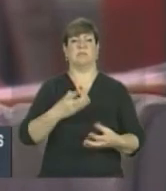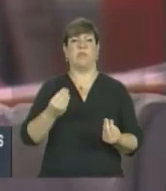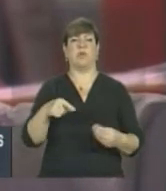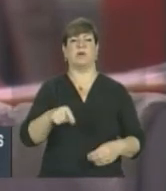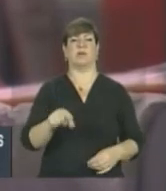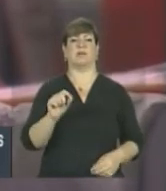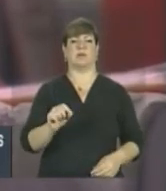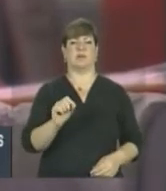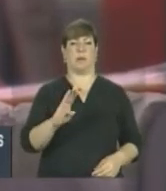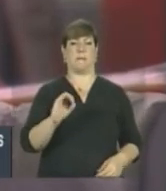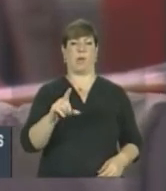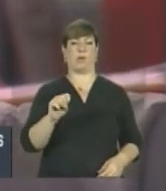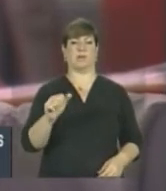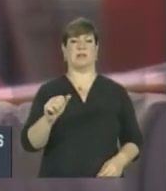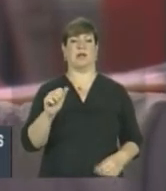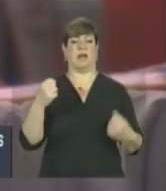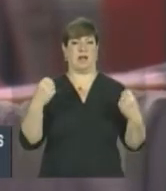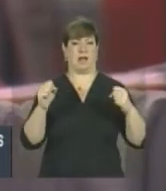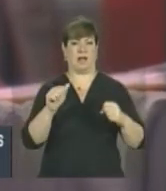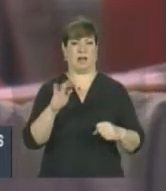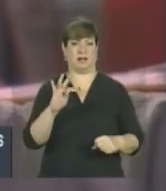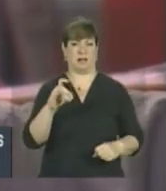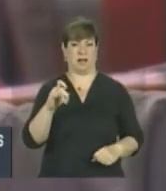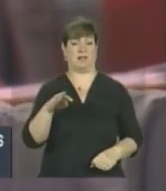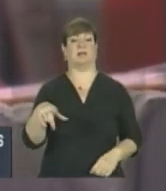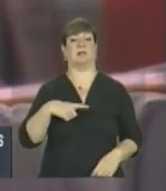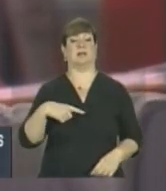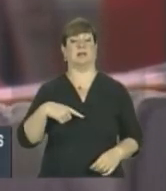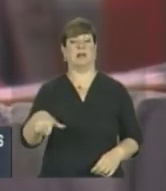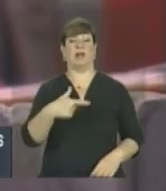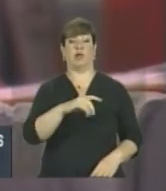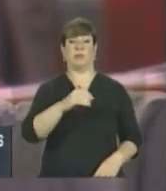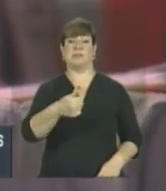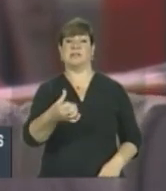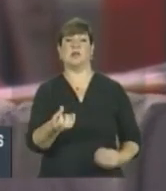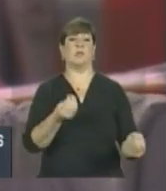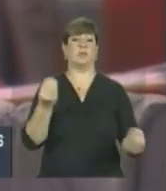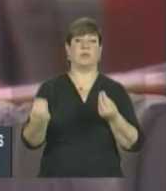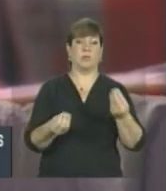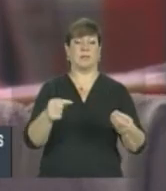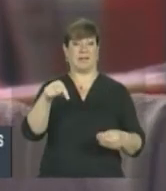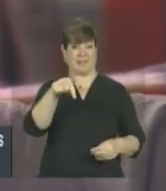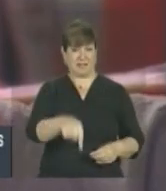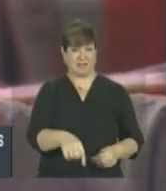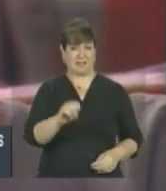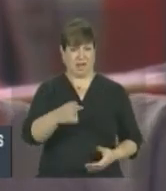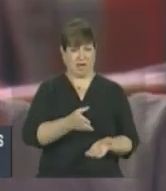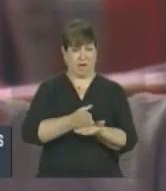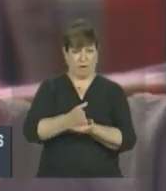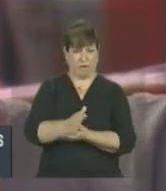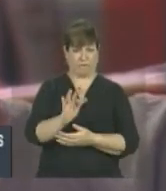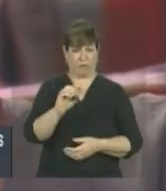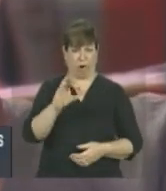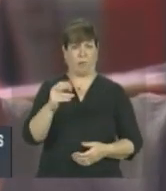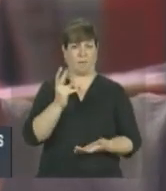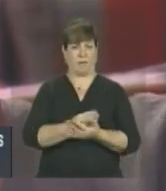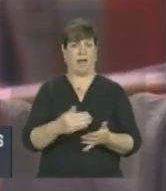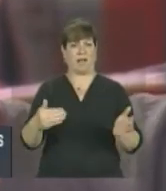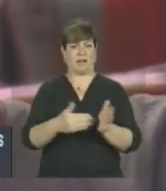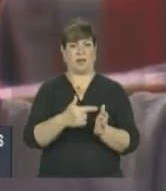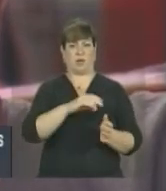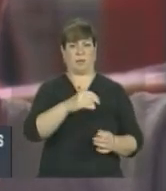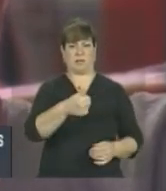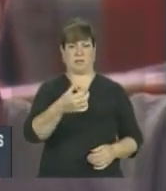metade desse investimento até 2016 é a Bolsa Atleta. Queria perguntar se esse é o foco mesmo do Ministério até